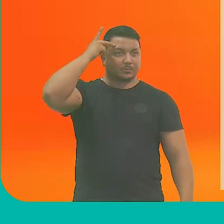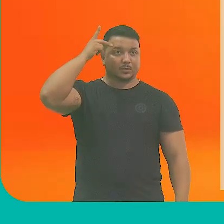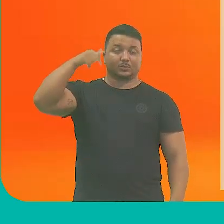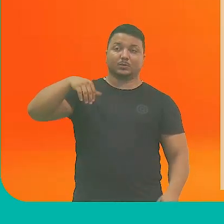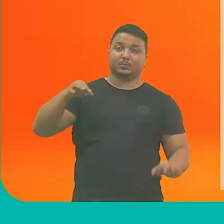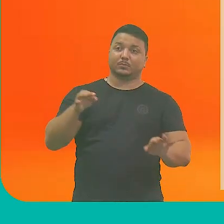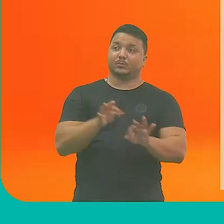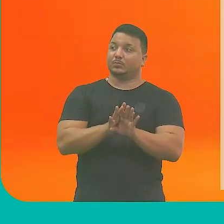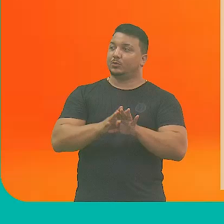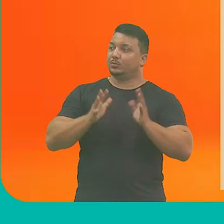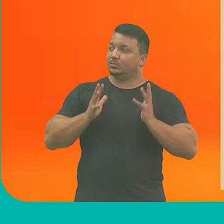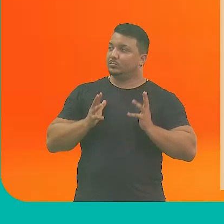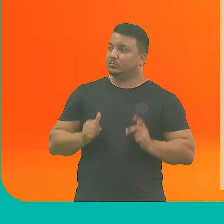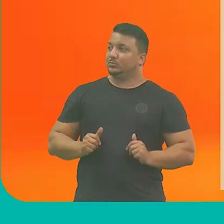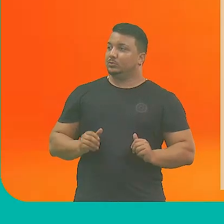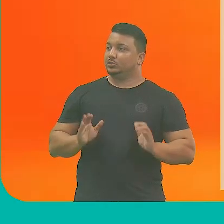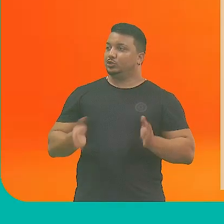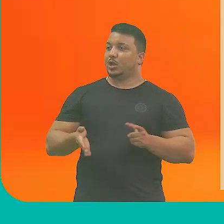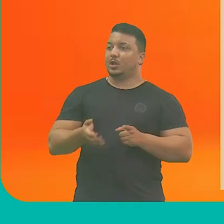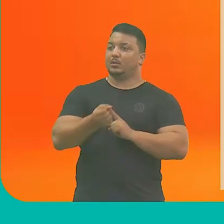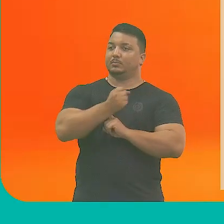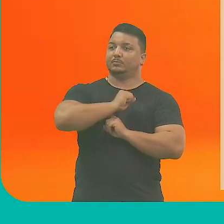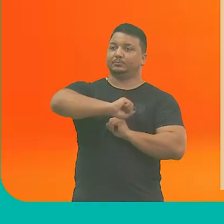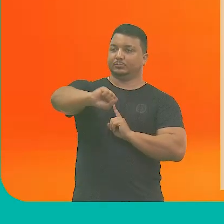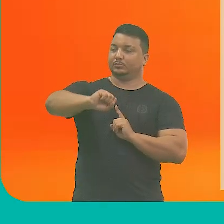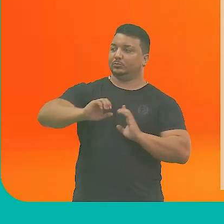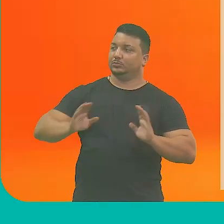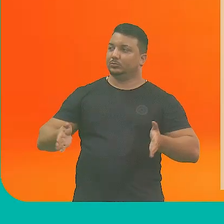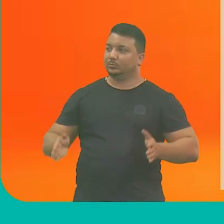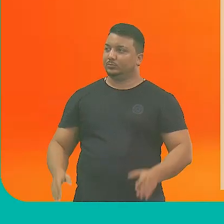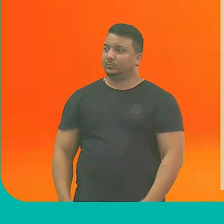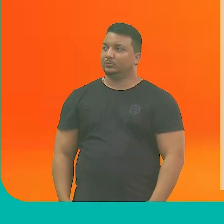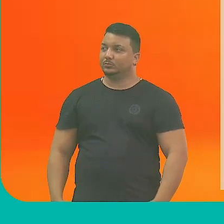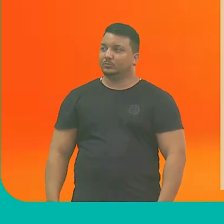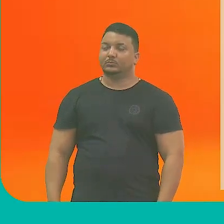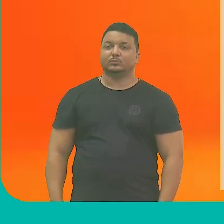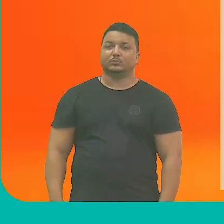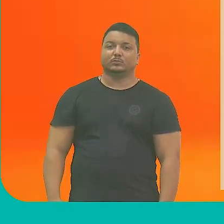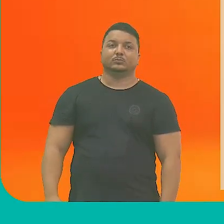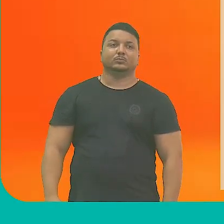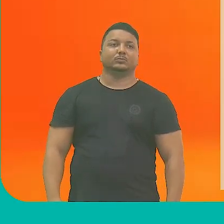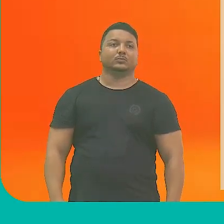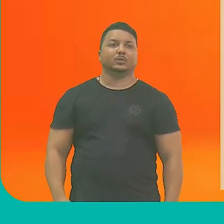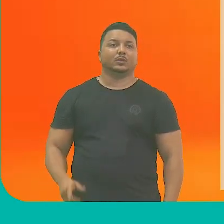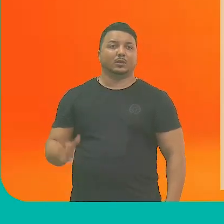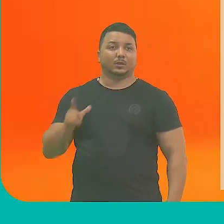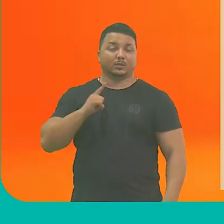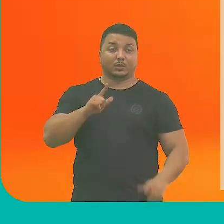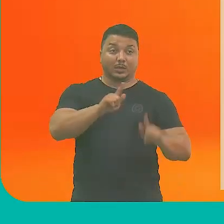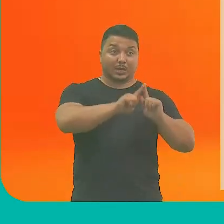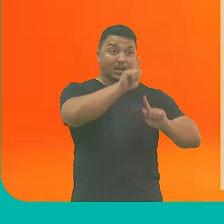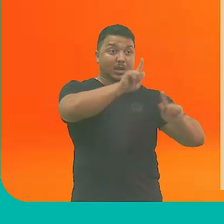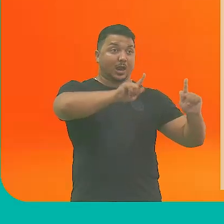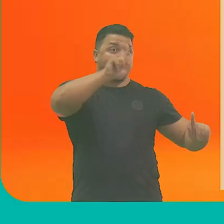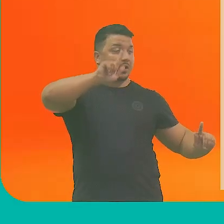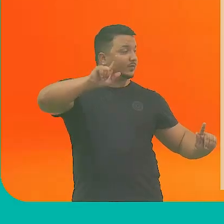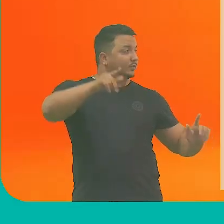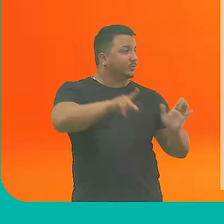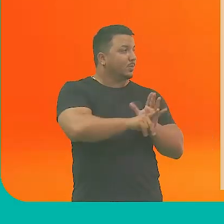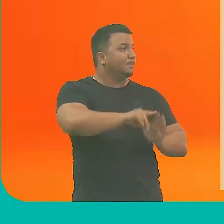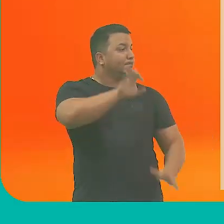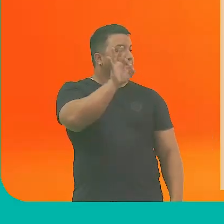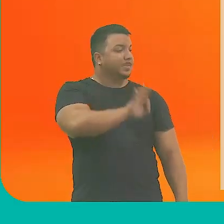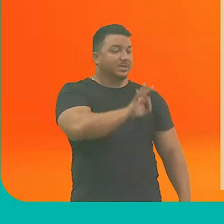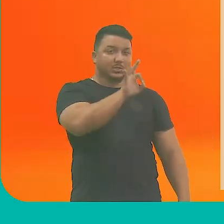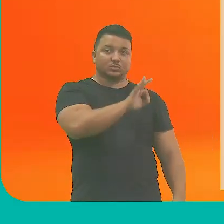já imunizadas, certo? Então aqui tem um gráfico, né, com um percentual. Esse